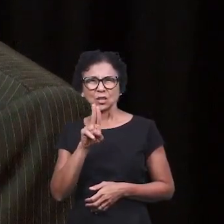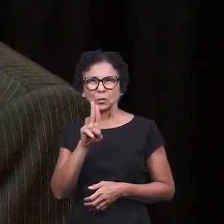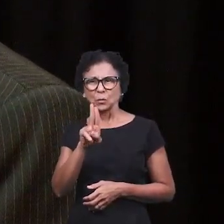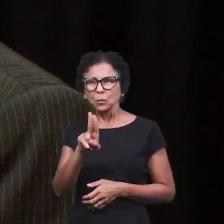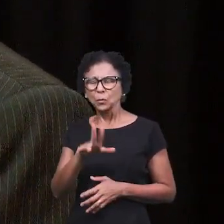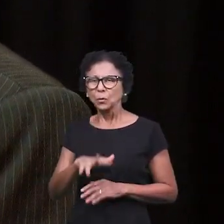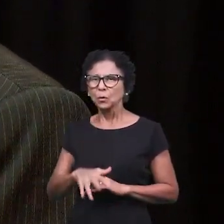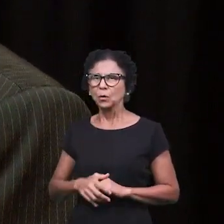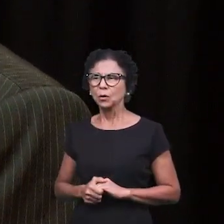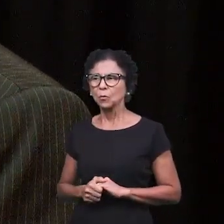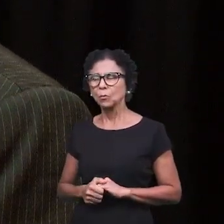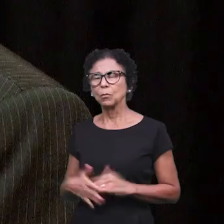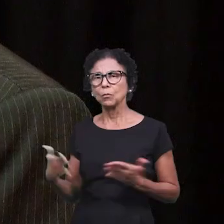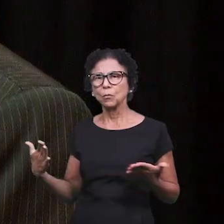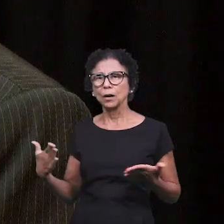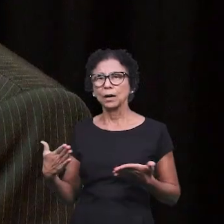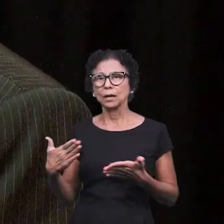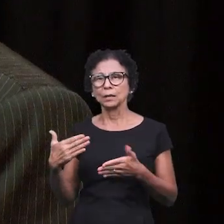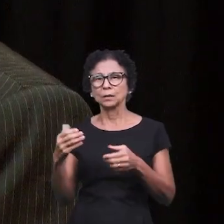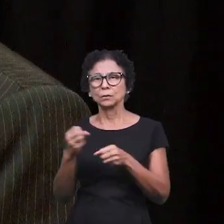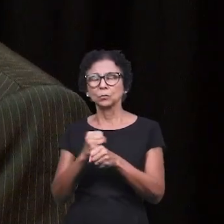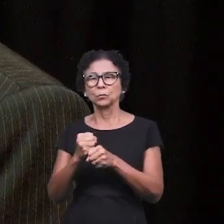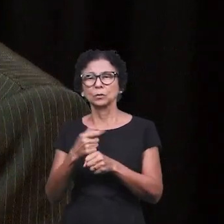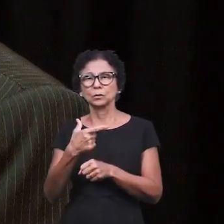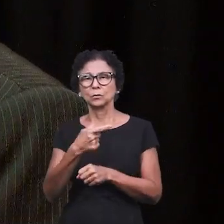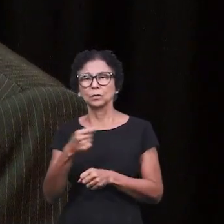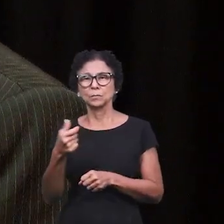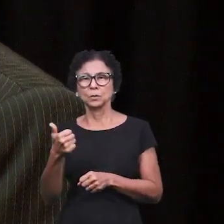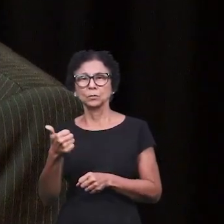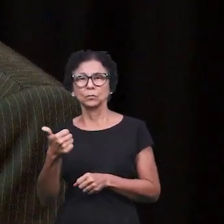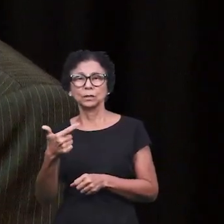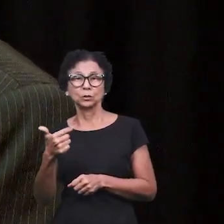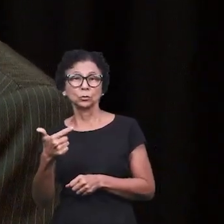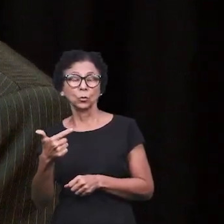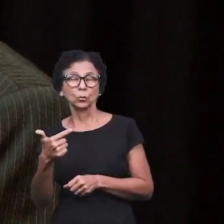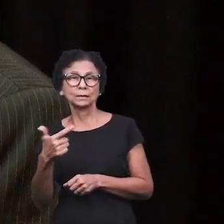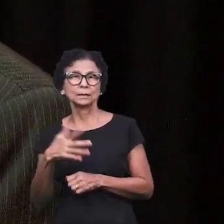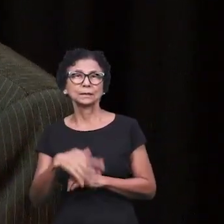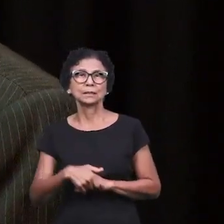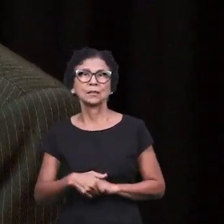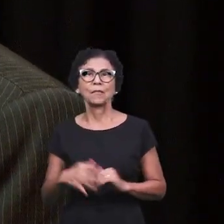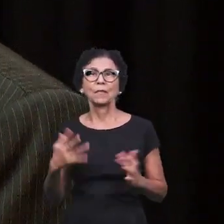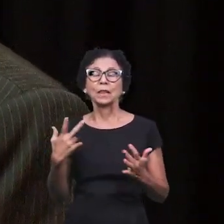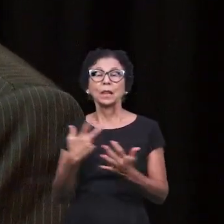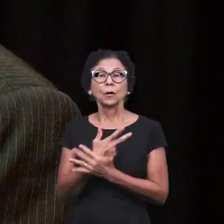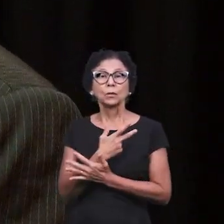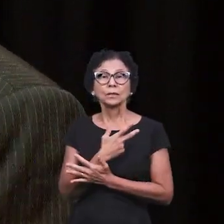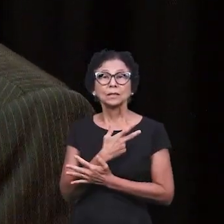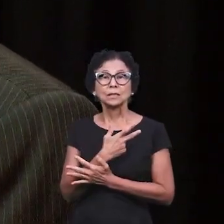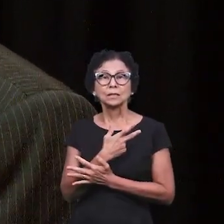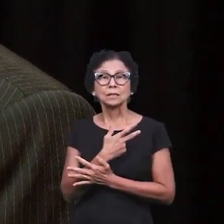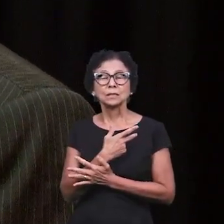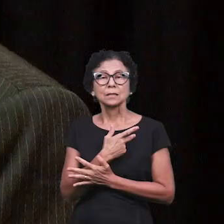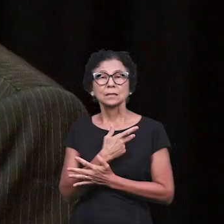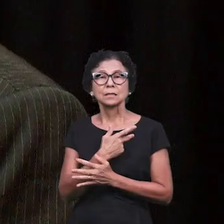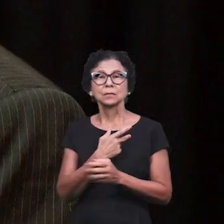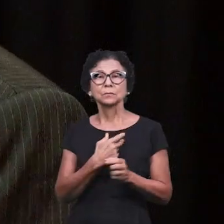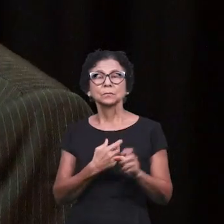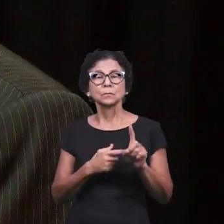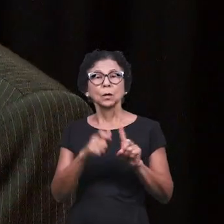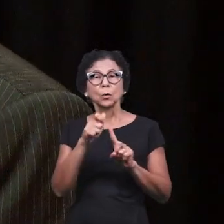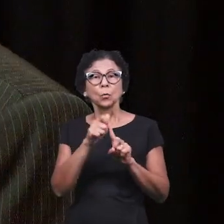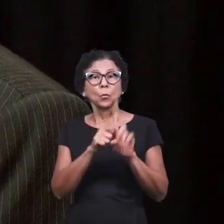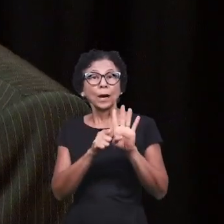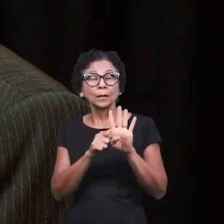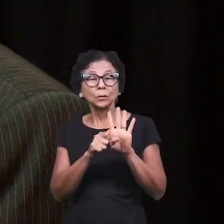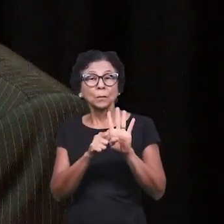CGU. Quando o edital da CGU apareceu, era o seguinte, era fevereiro de 2012, a prova já era 3 ou 4 meses depois, que geralmente